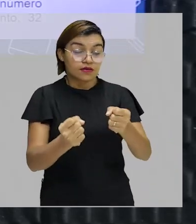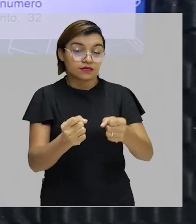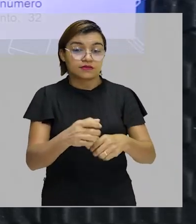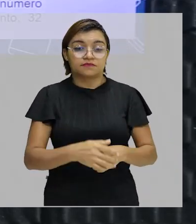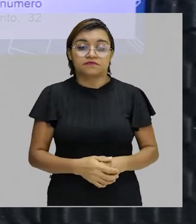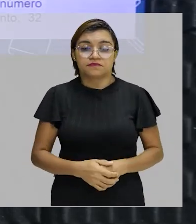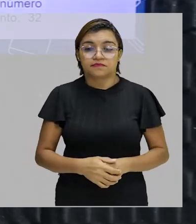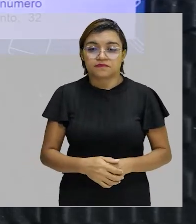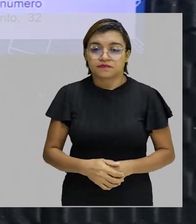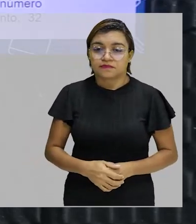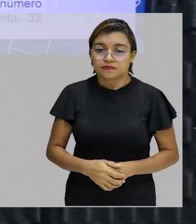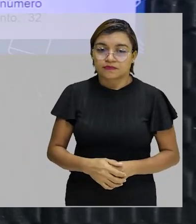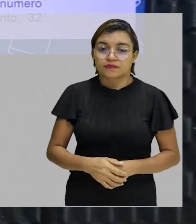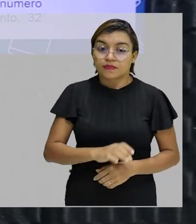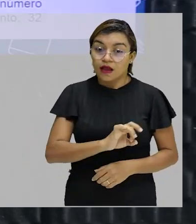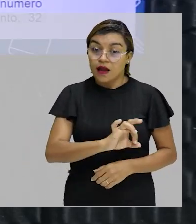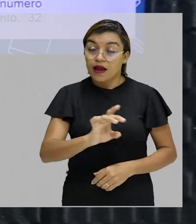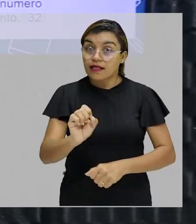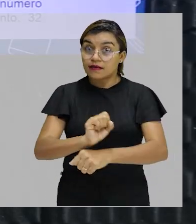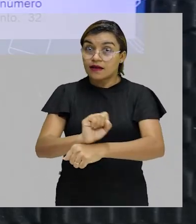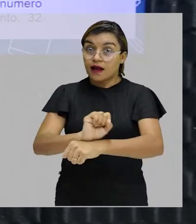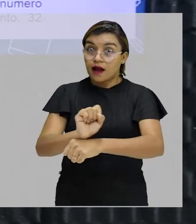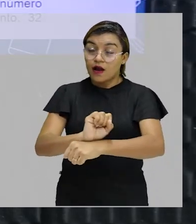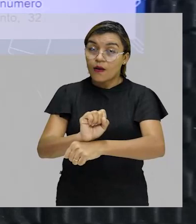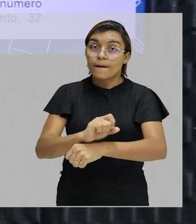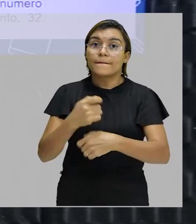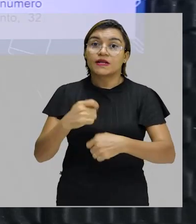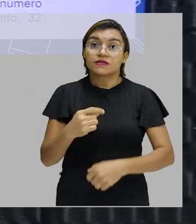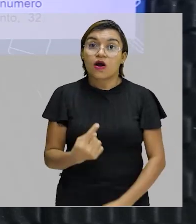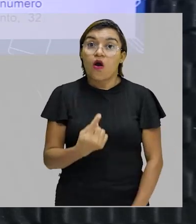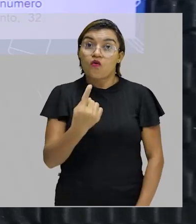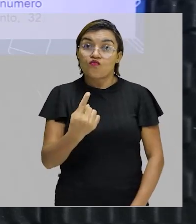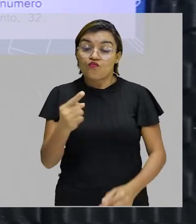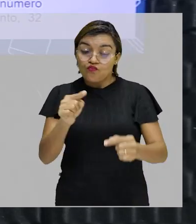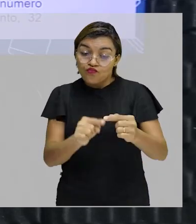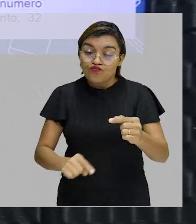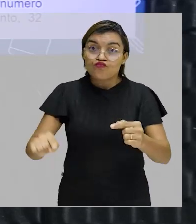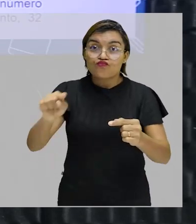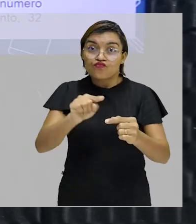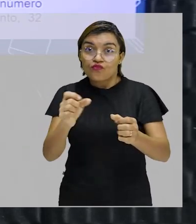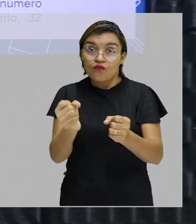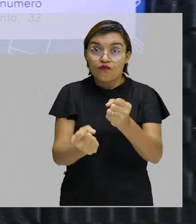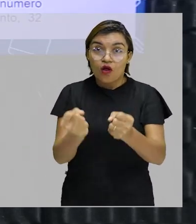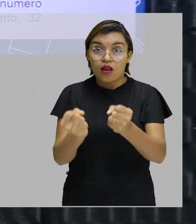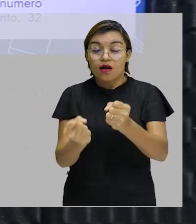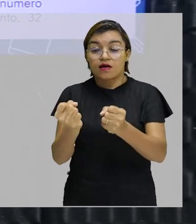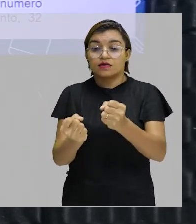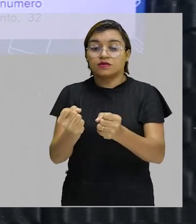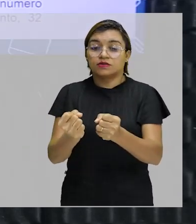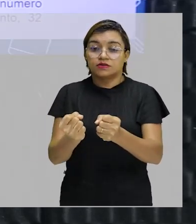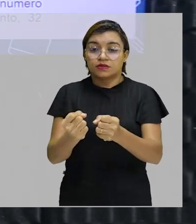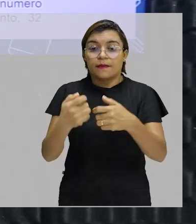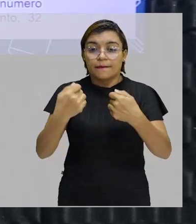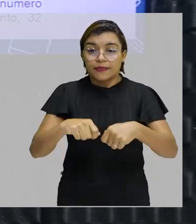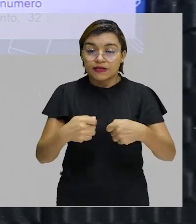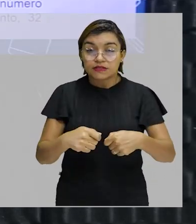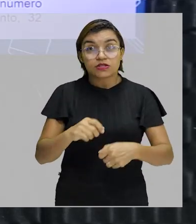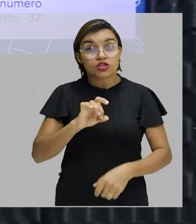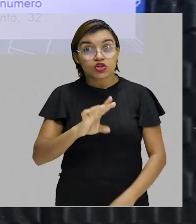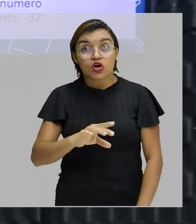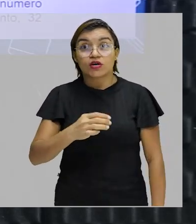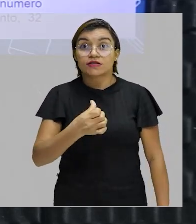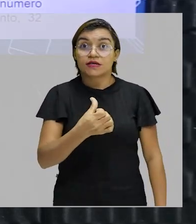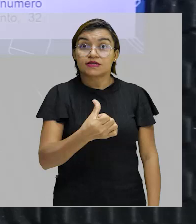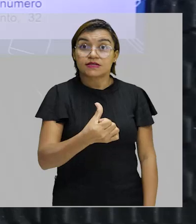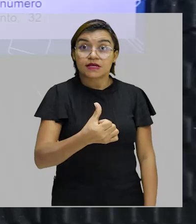Então, considerando que cada carro precisa de apenas um volante, Então, serão necessários apenas 63